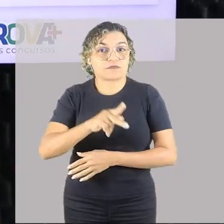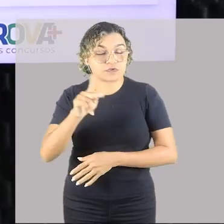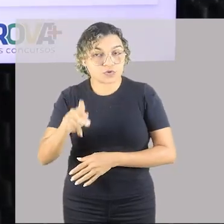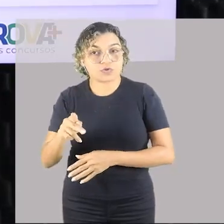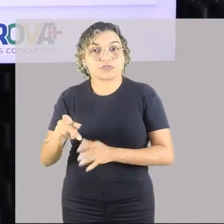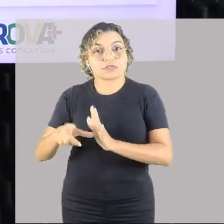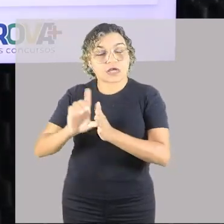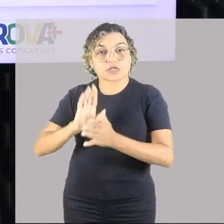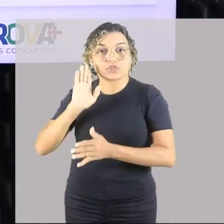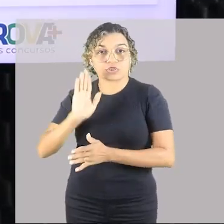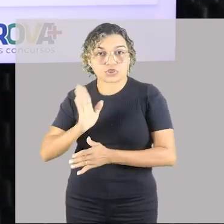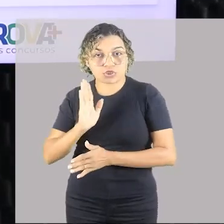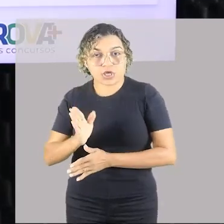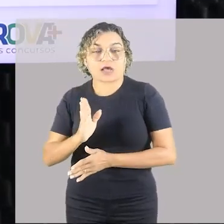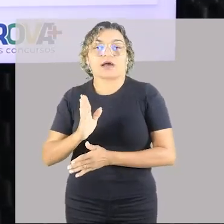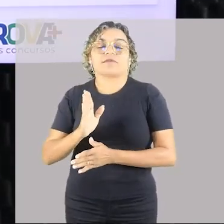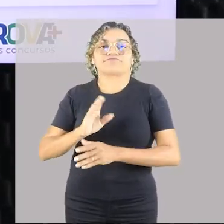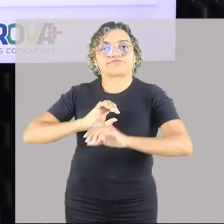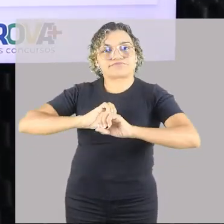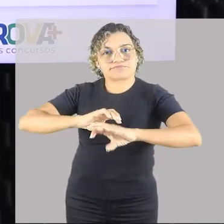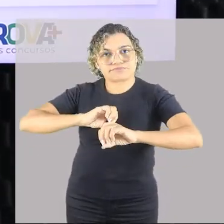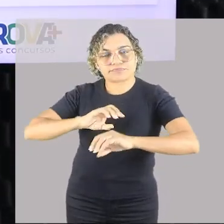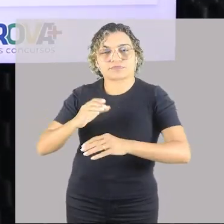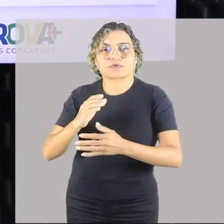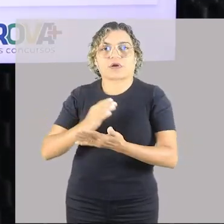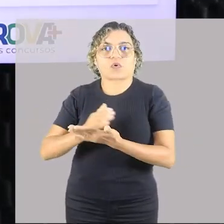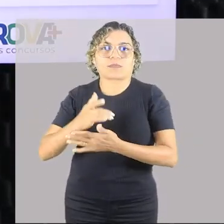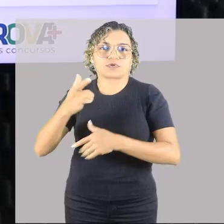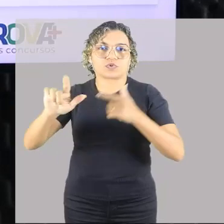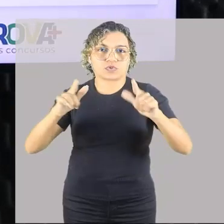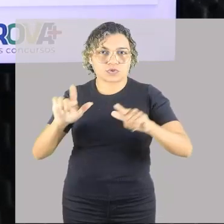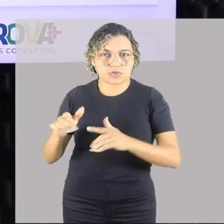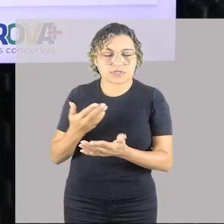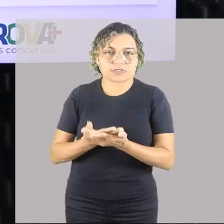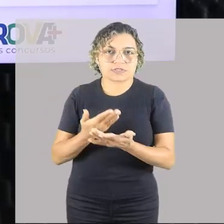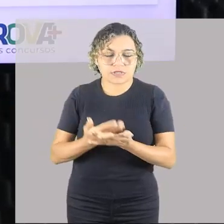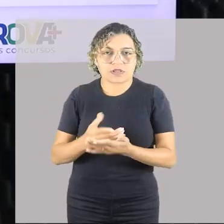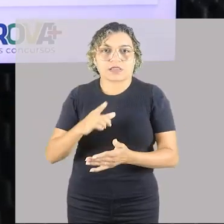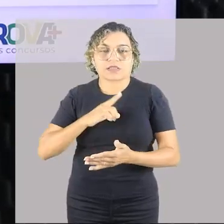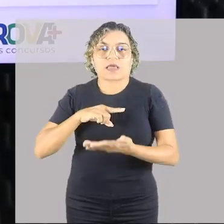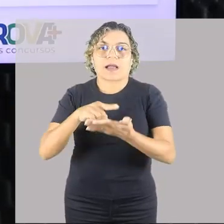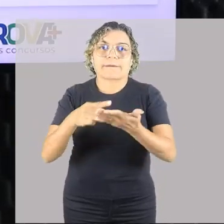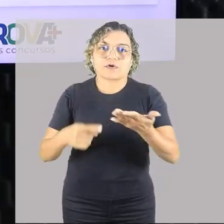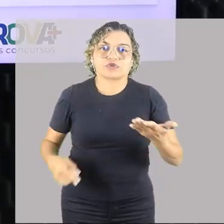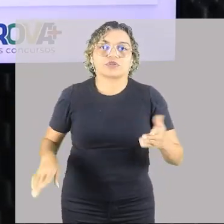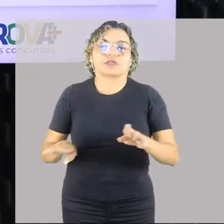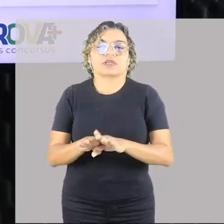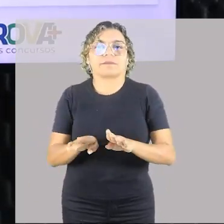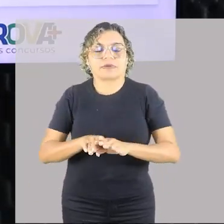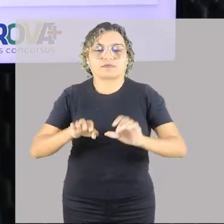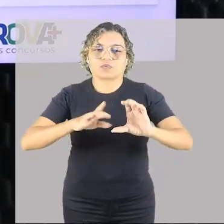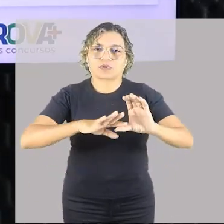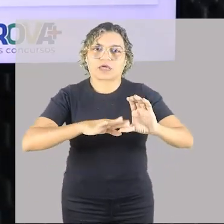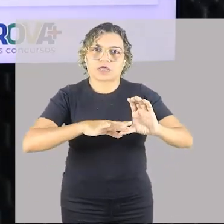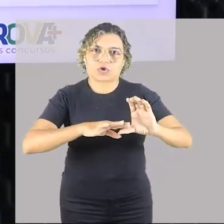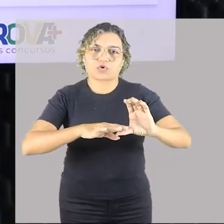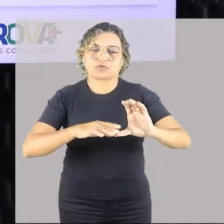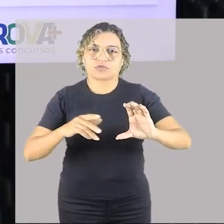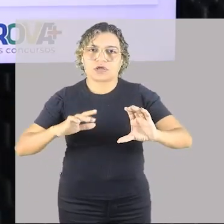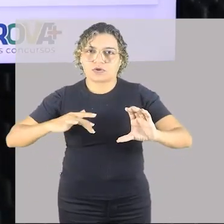não só essa aula, mas também materiais, apostilas para que você estude um pouquinho. Apontando para o QR Code da